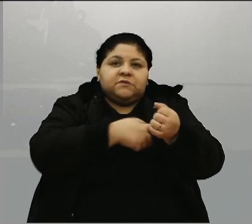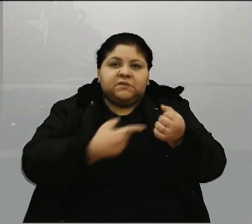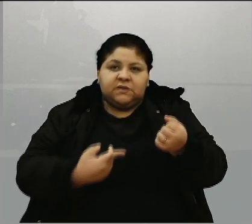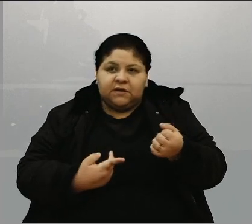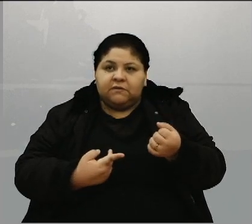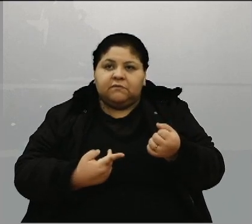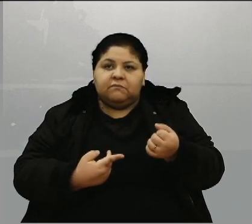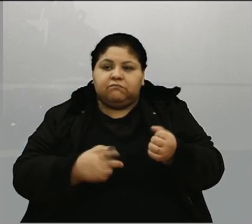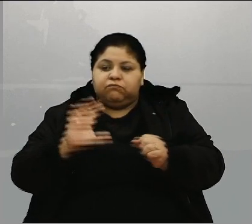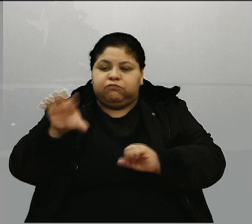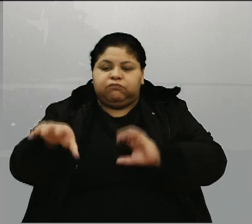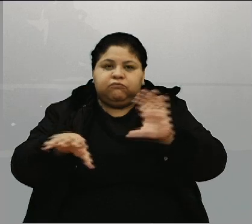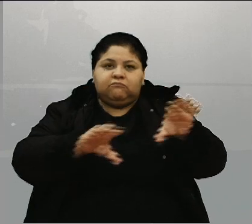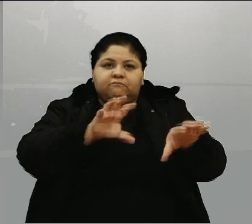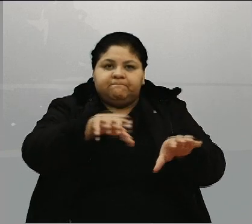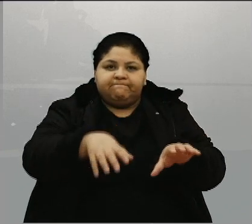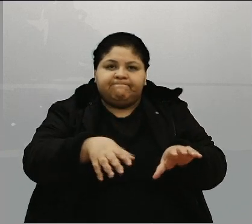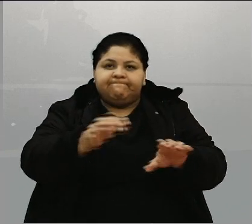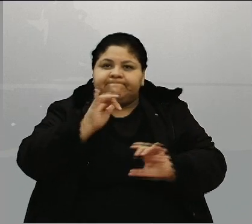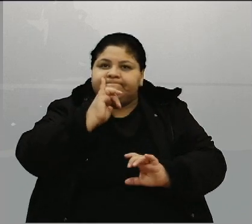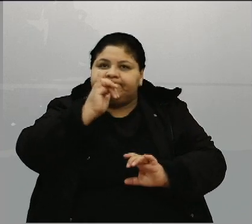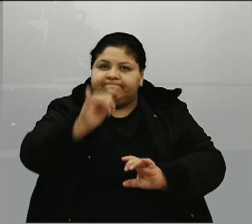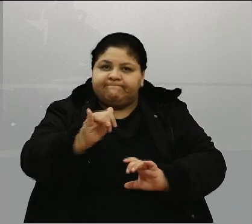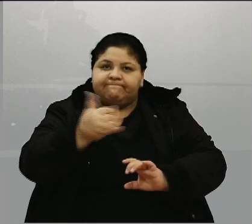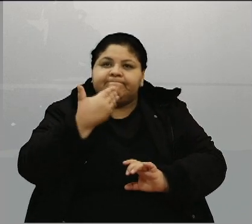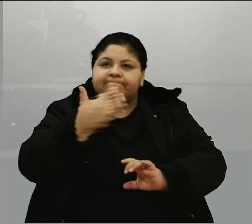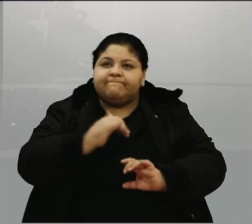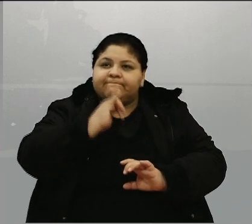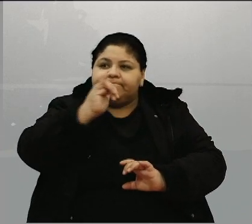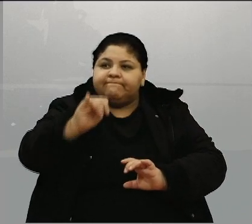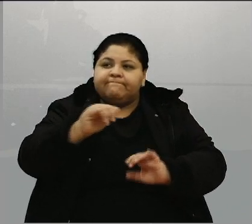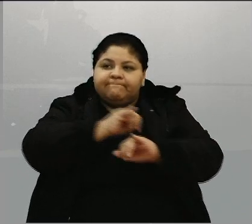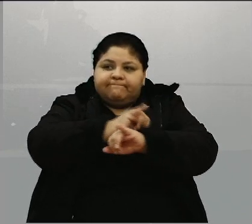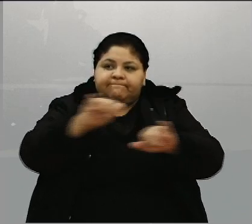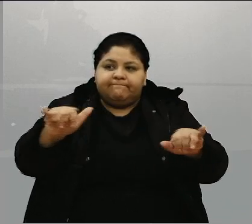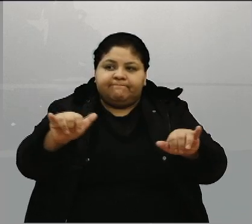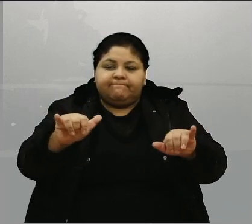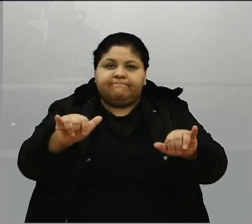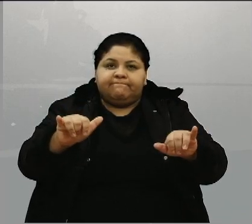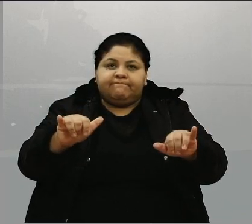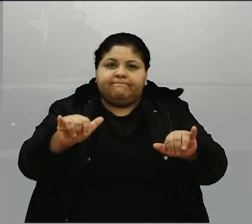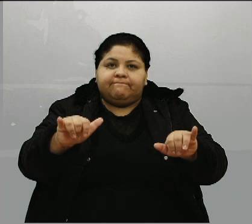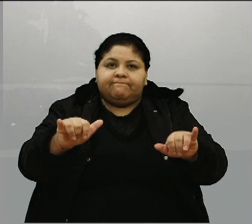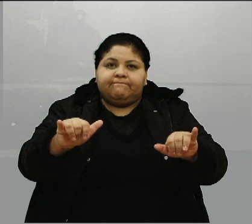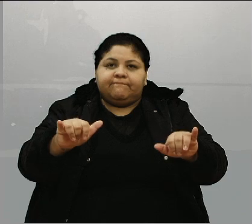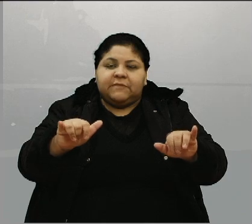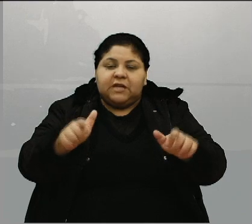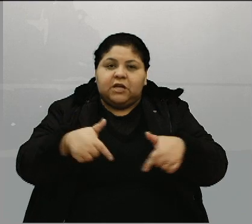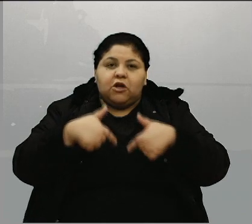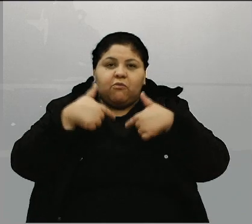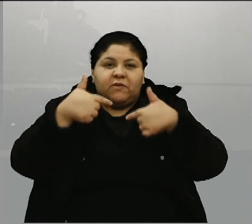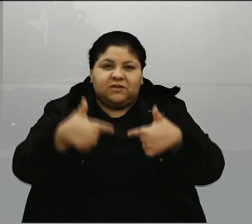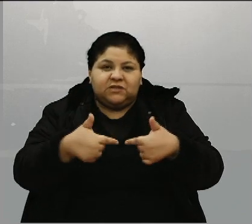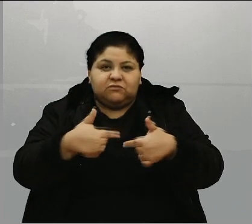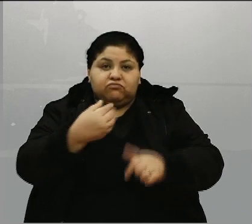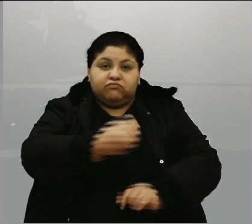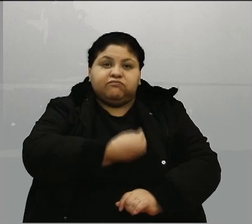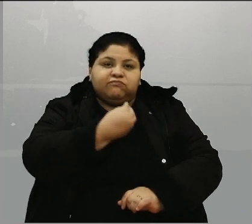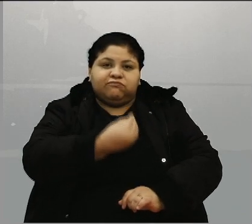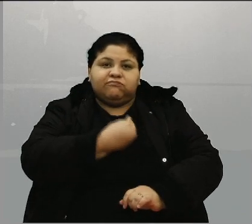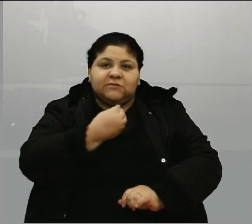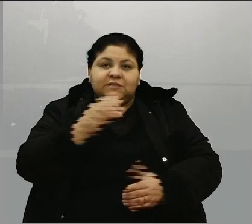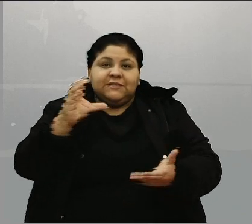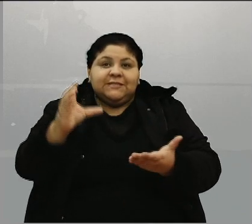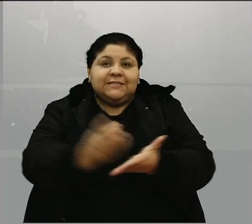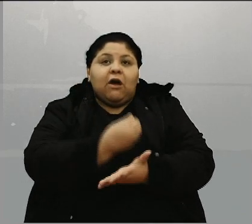nos solicitaram para falar sobre esta campanha de doação de sangue. Dizer que a doação de sangue é um ato vital que salva